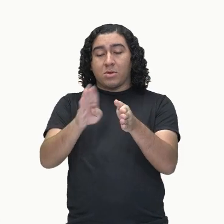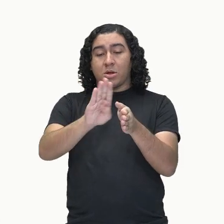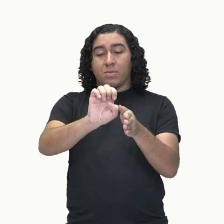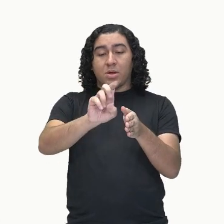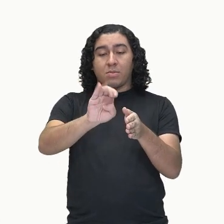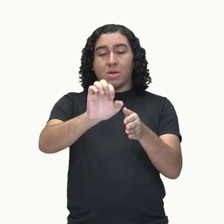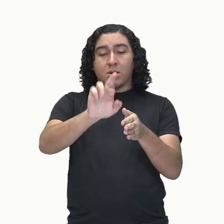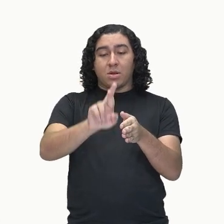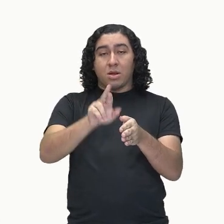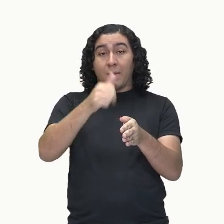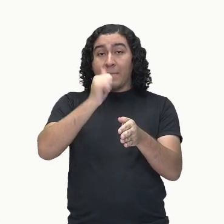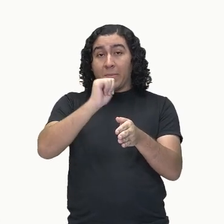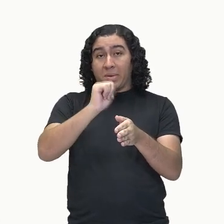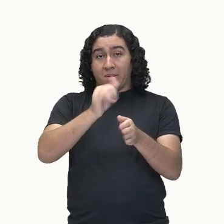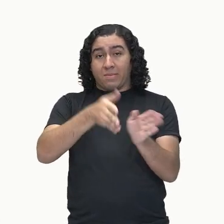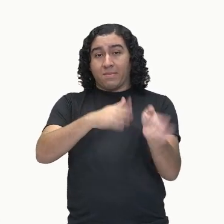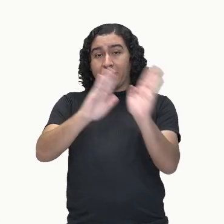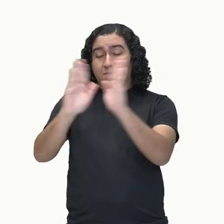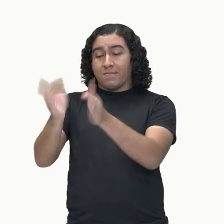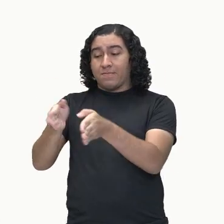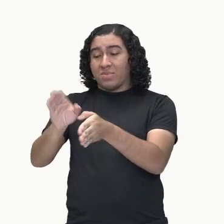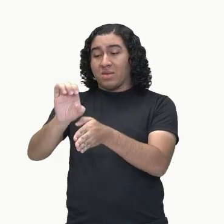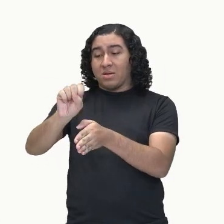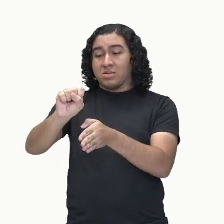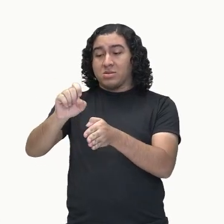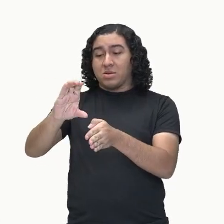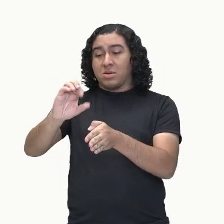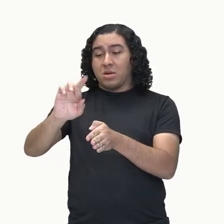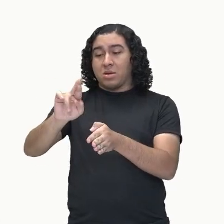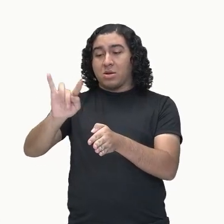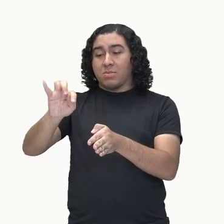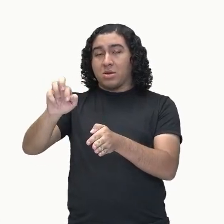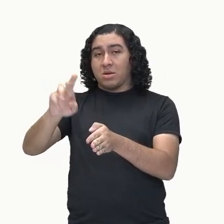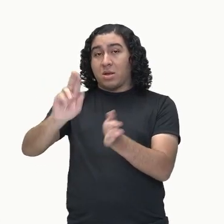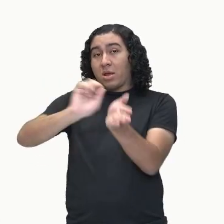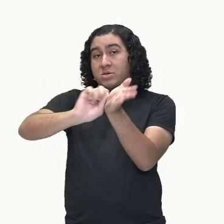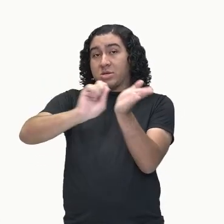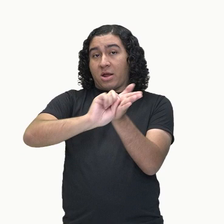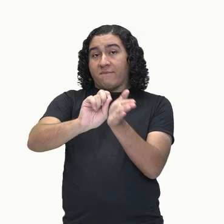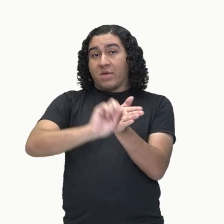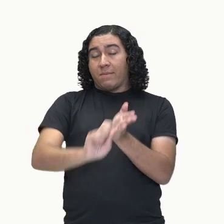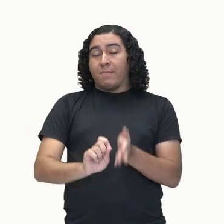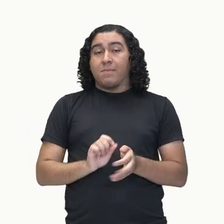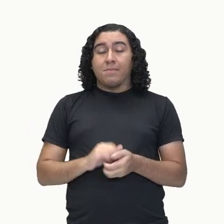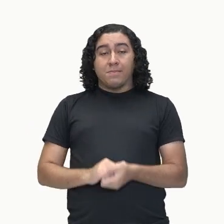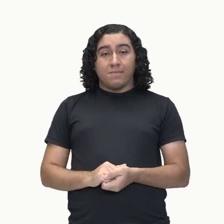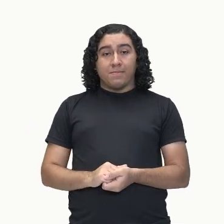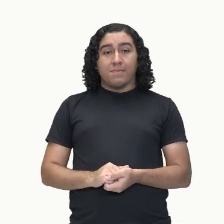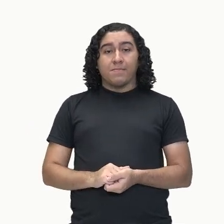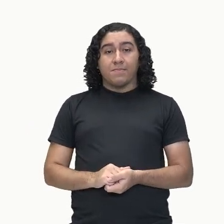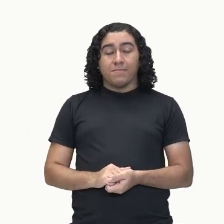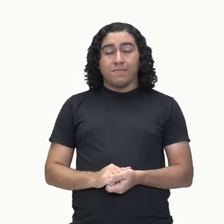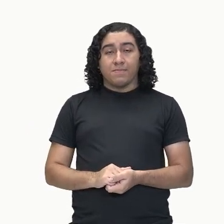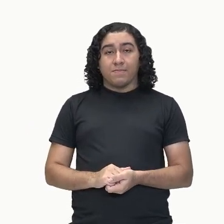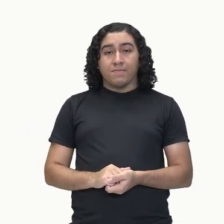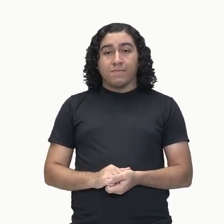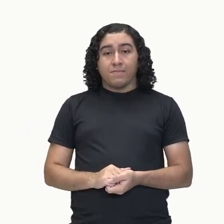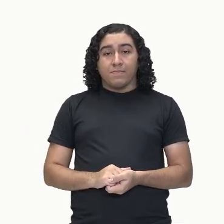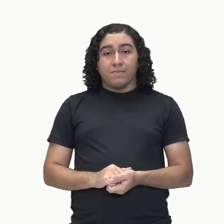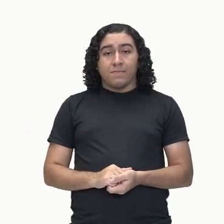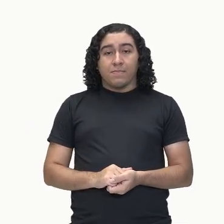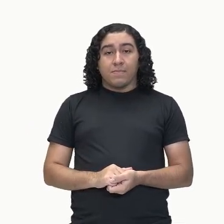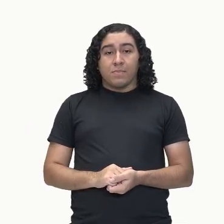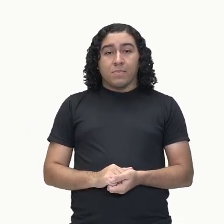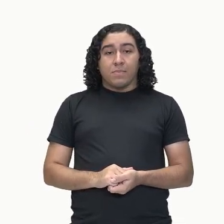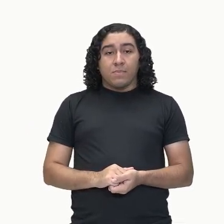mesmo da língua portuguesa beber e o verbo escribir que é o verbo escrever no português